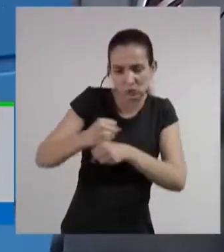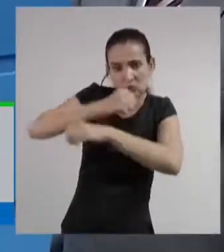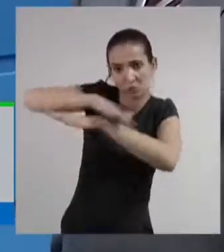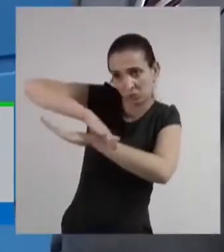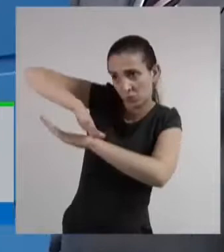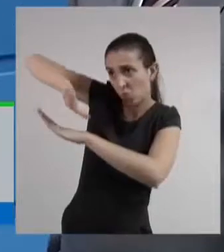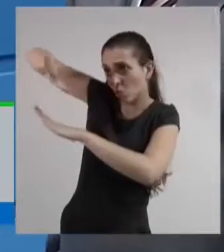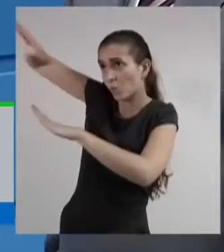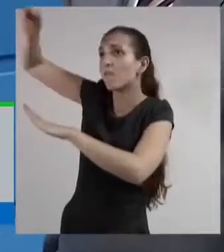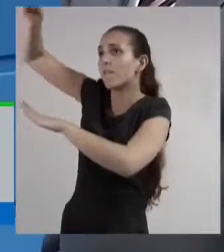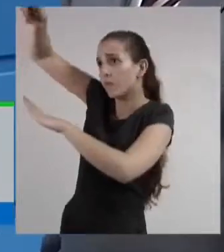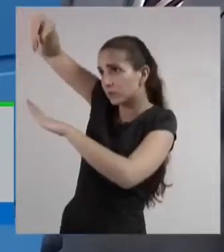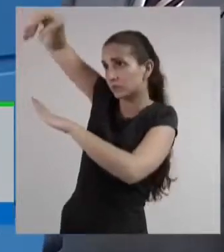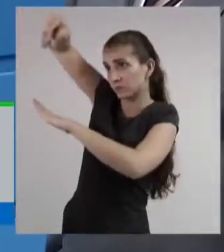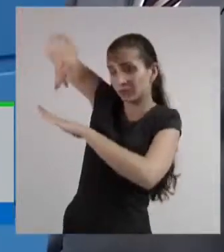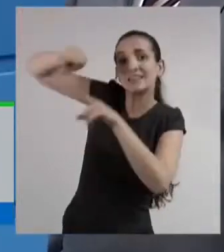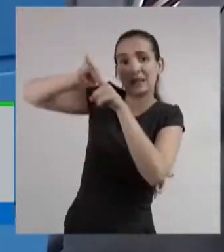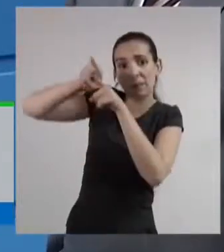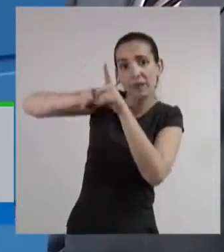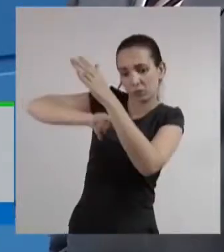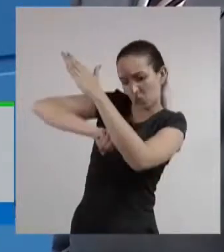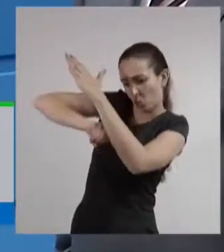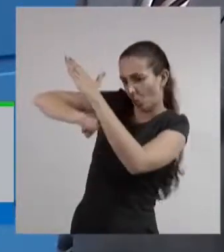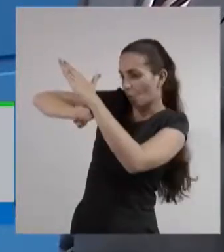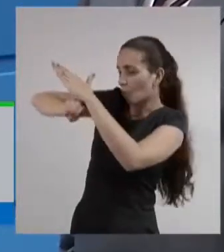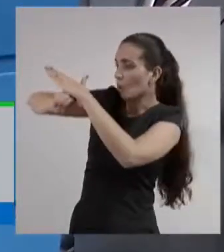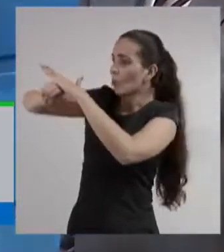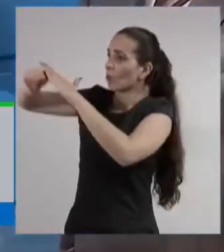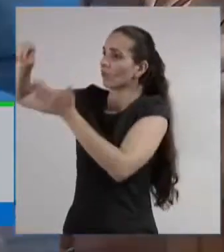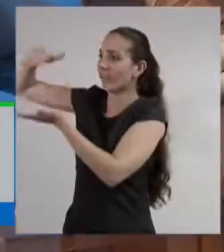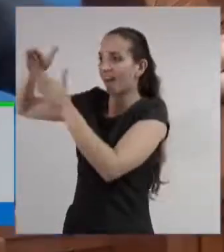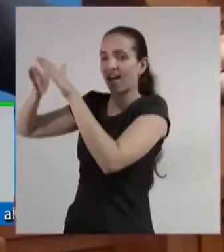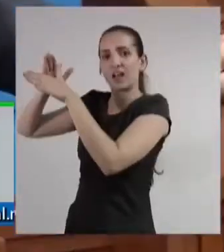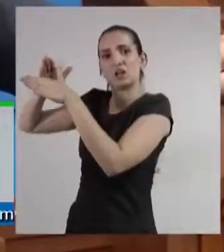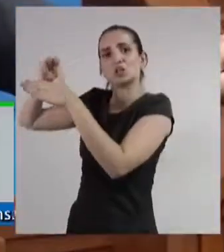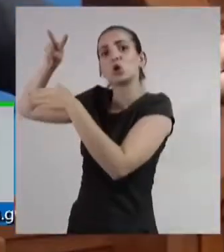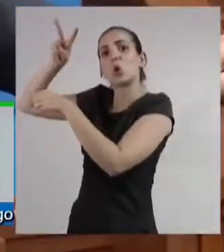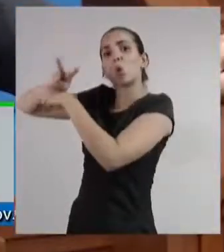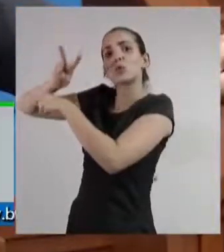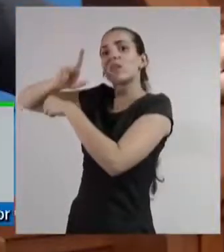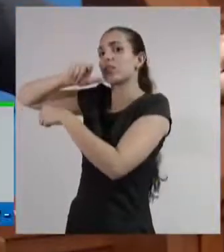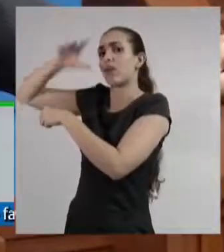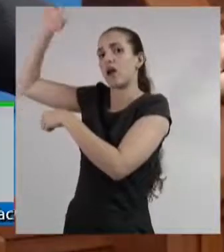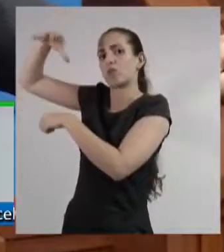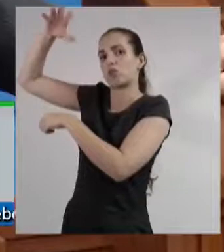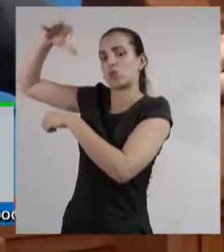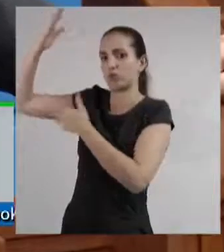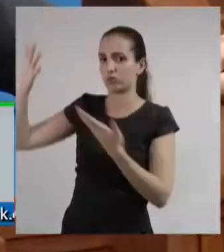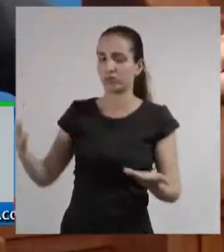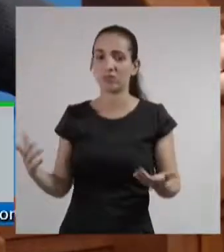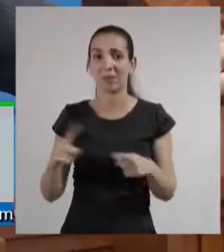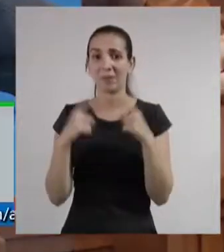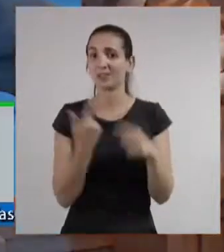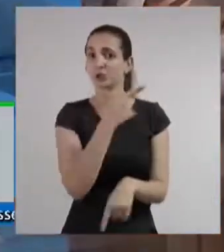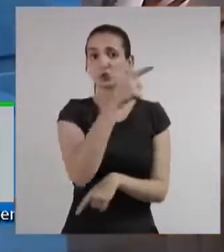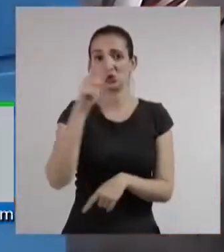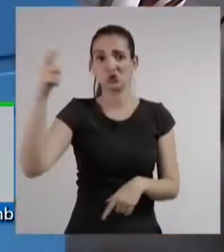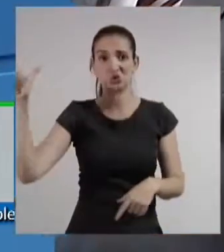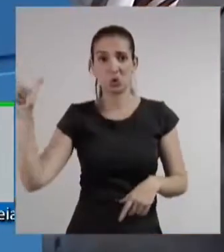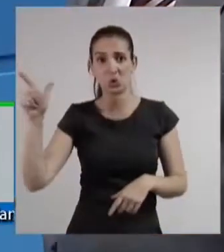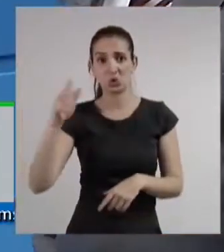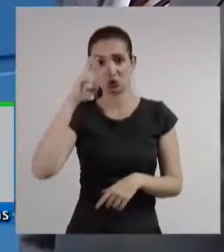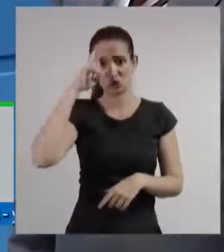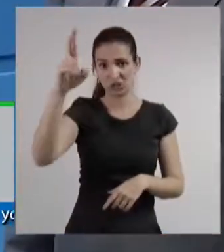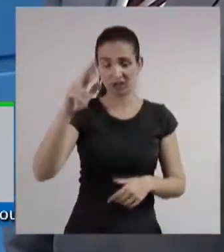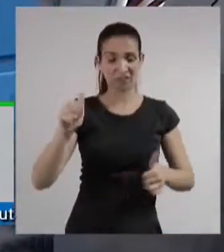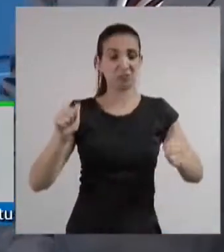plantar soja lá, deputado Zé Teixeira, nesse momento, não estão tomando este cuidado. É só isso que eu estou falando. Senta numa mesa, define um